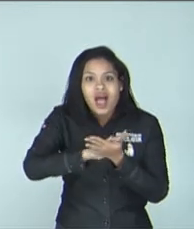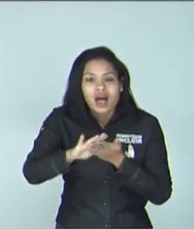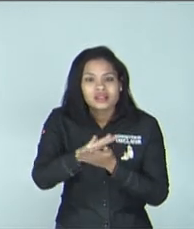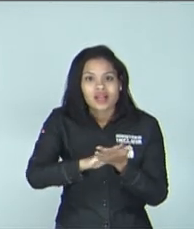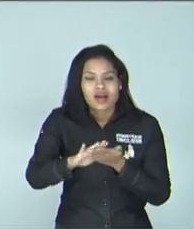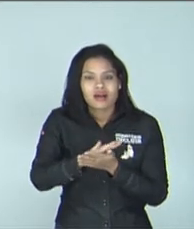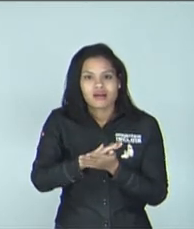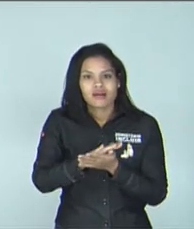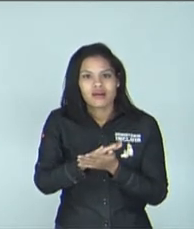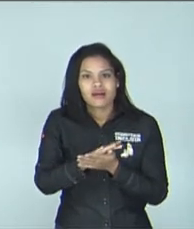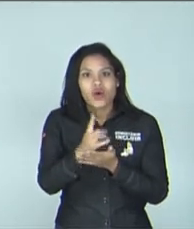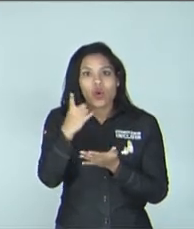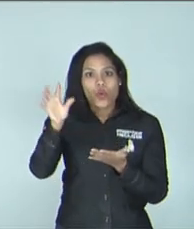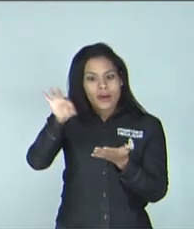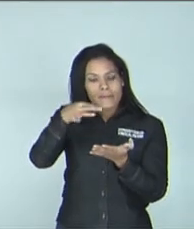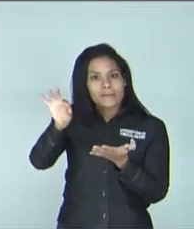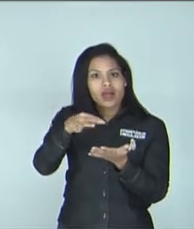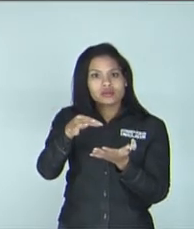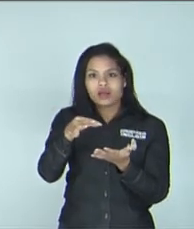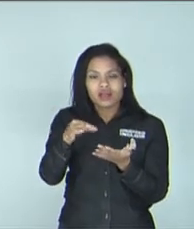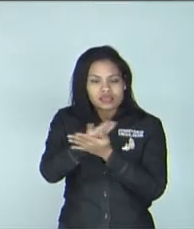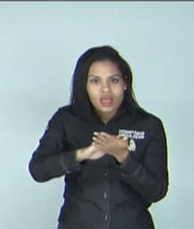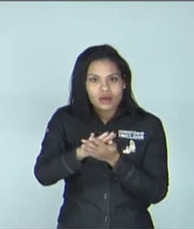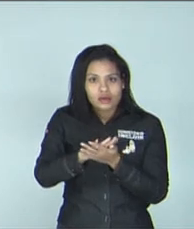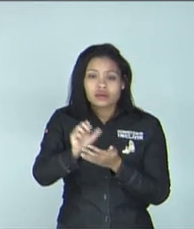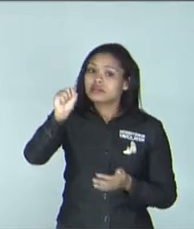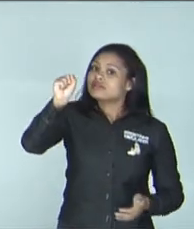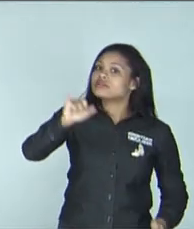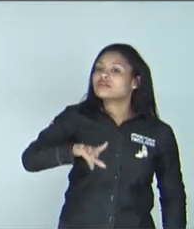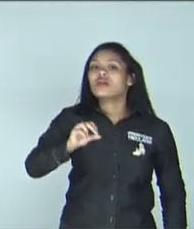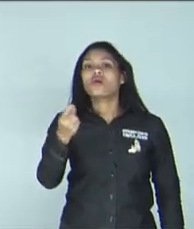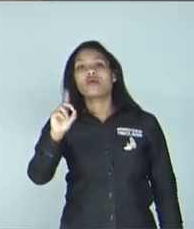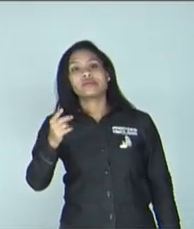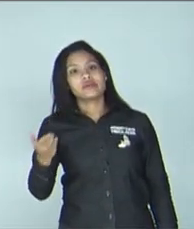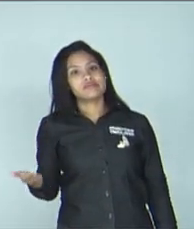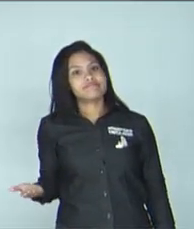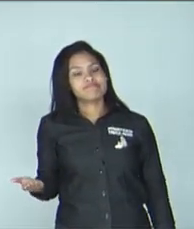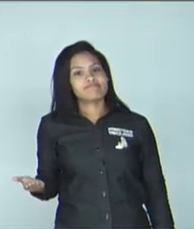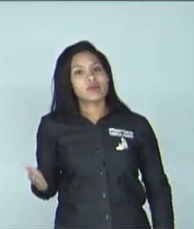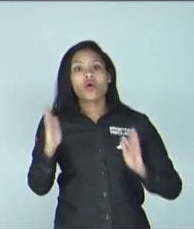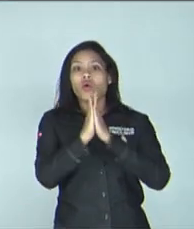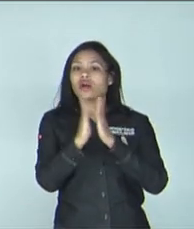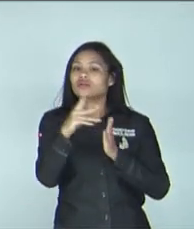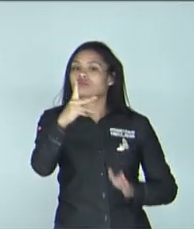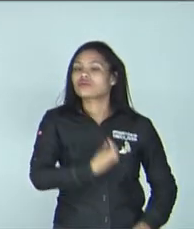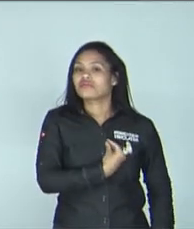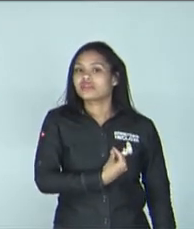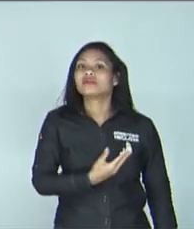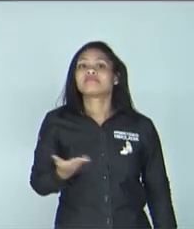consigo ler uma página por dia sim ou não eu tô aqui de oração